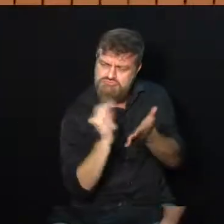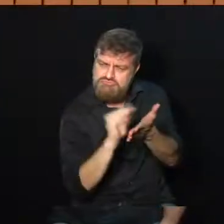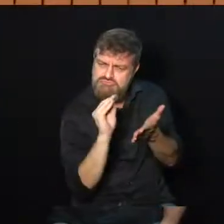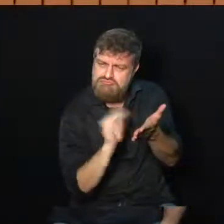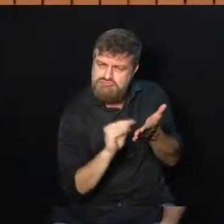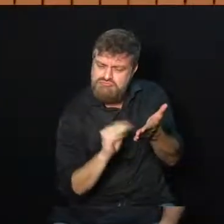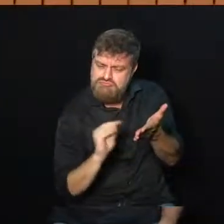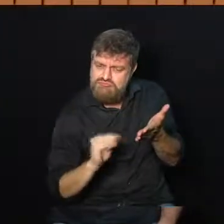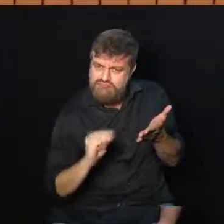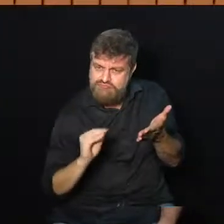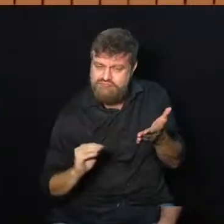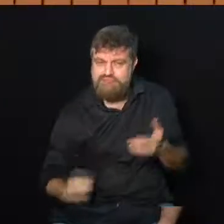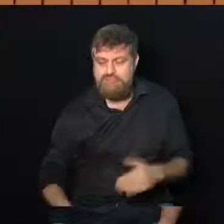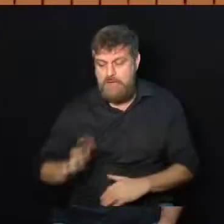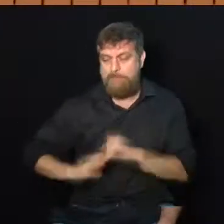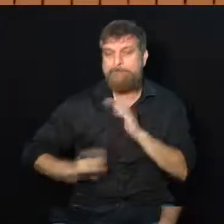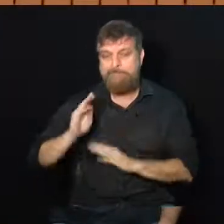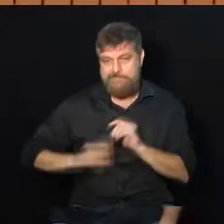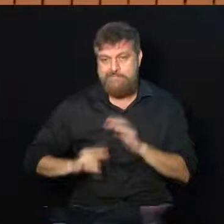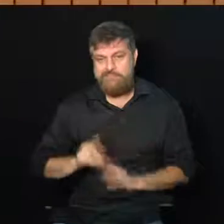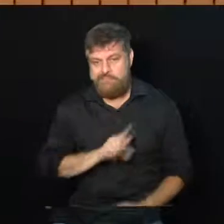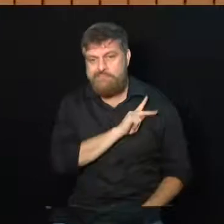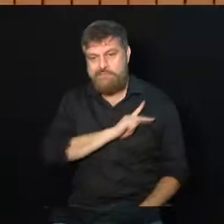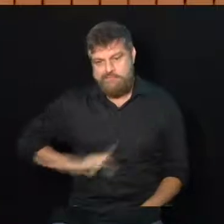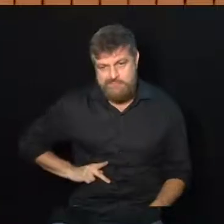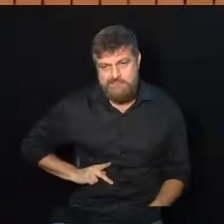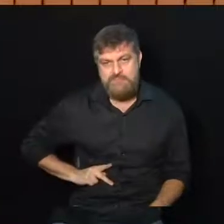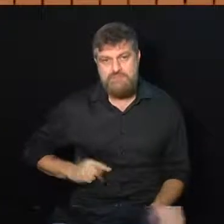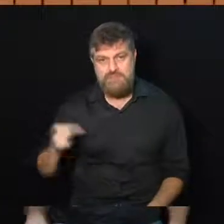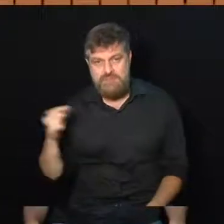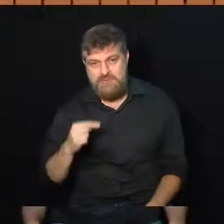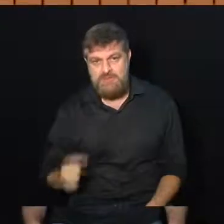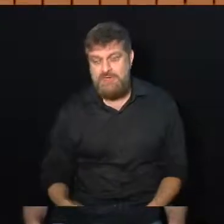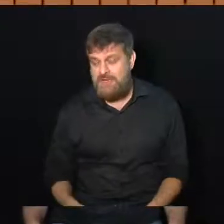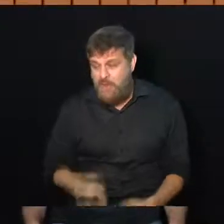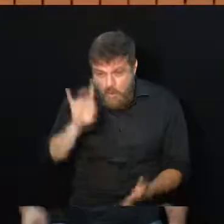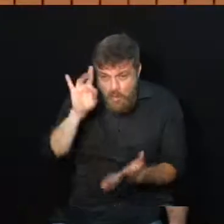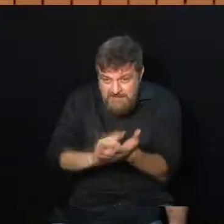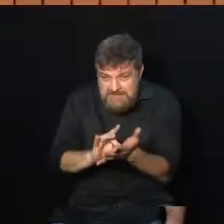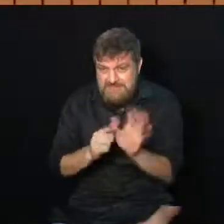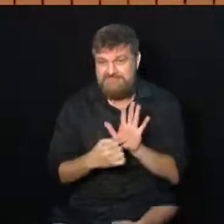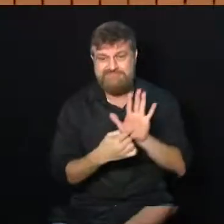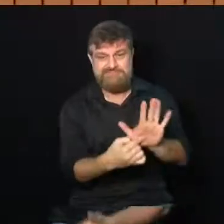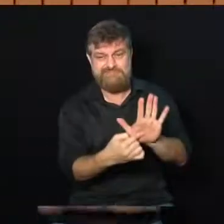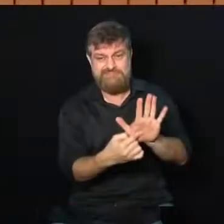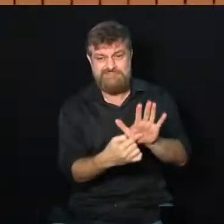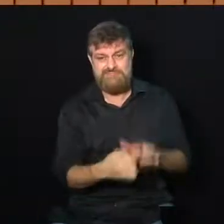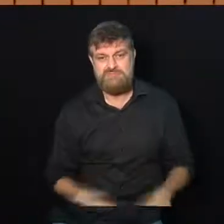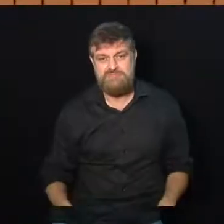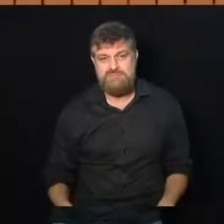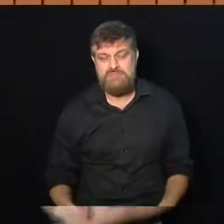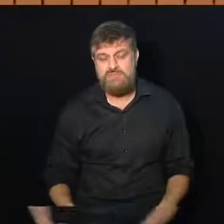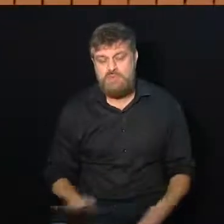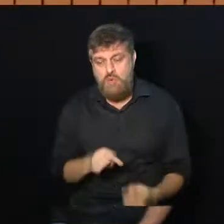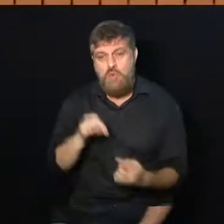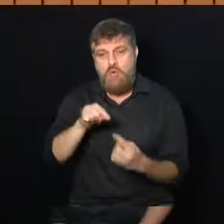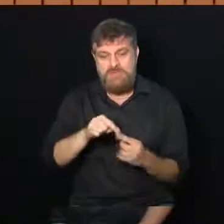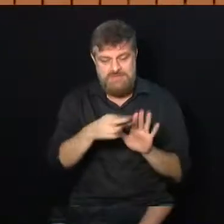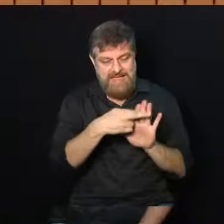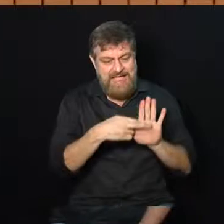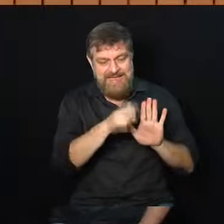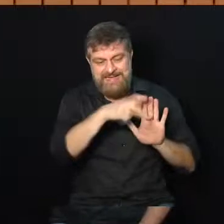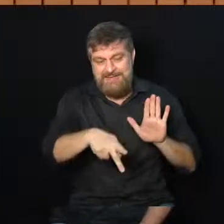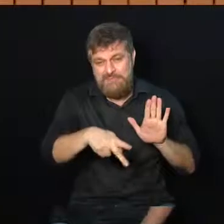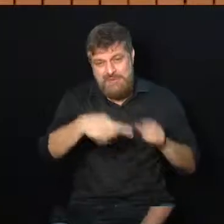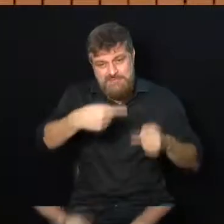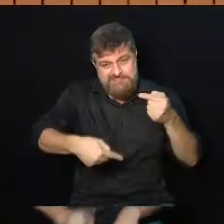dados do governo em relação a os dados oficiais apresentados pelo governo federal durante o